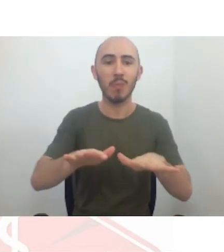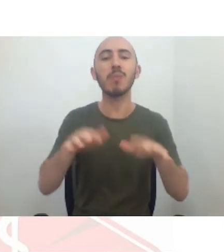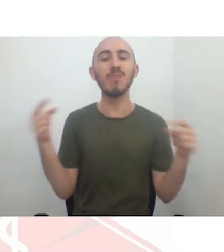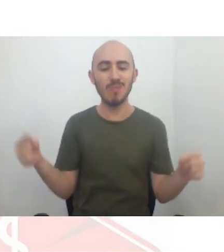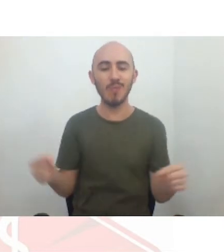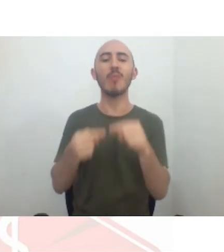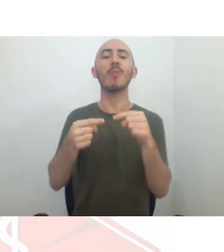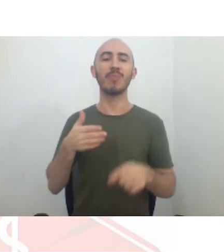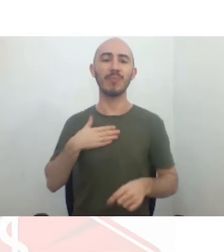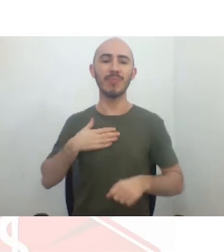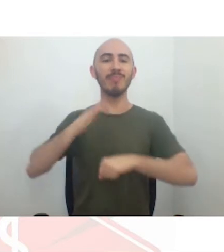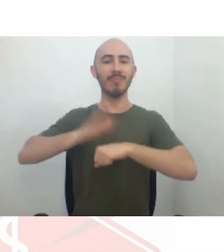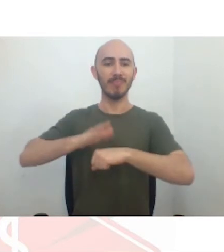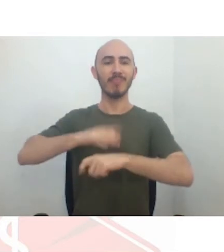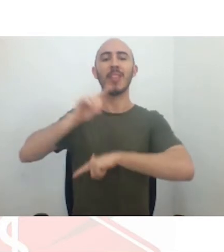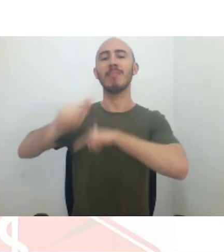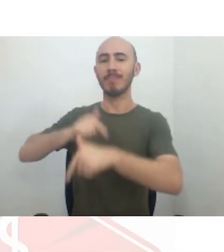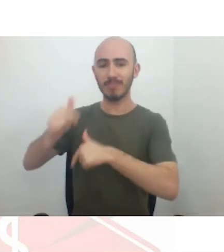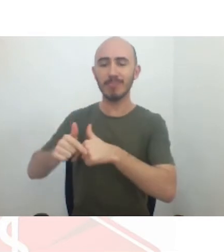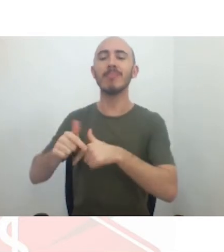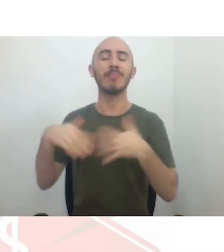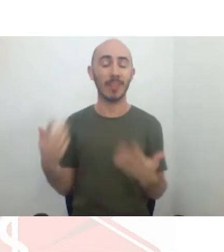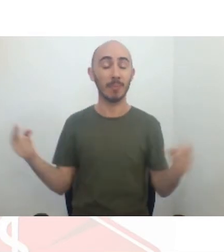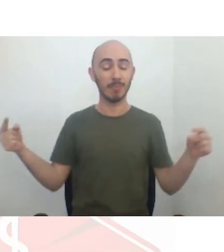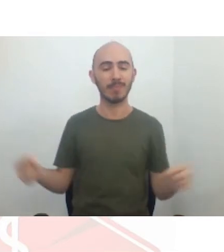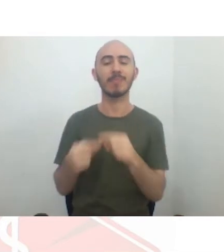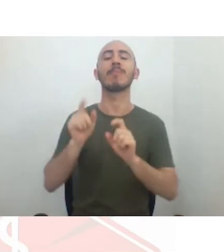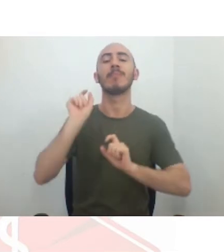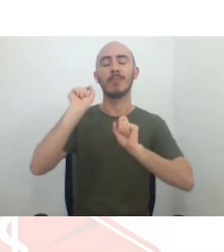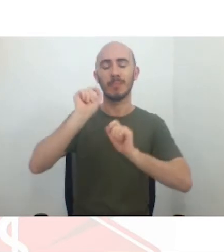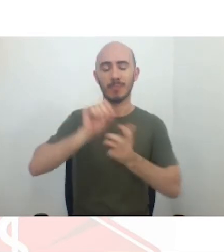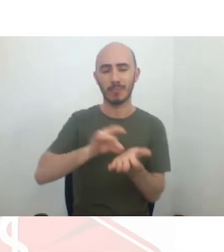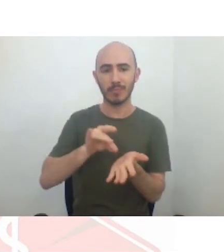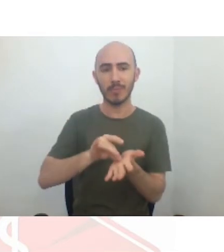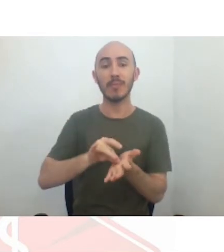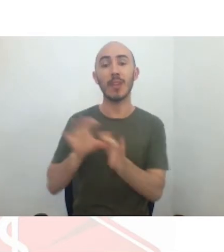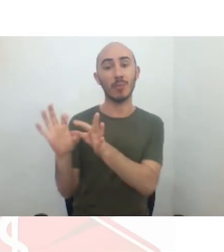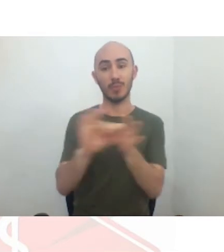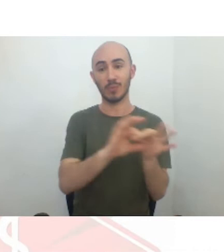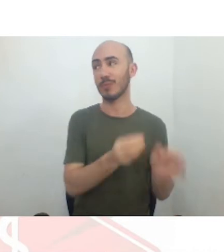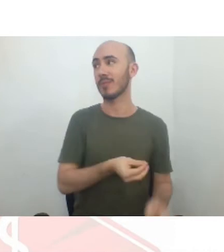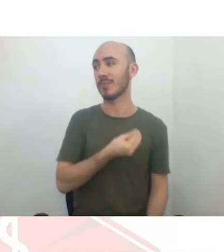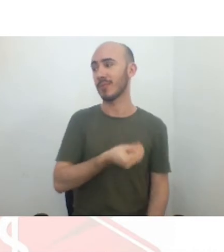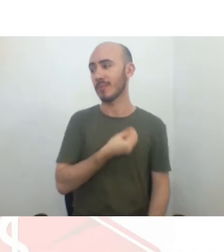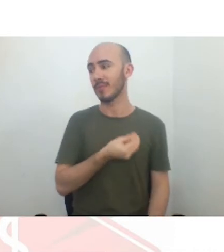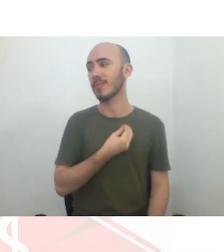bem colocado. É um tema mais que atual, que a gente tem vivido durante todo esse